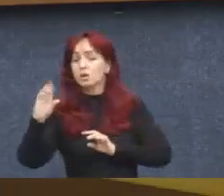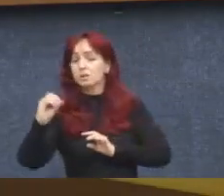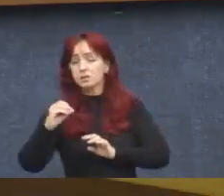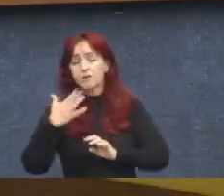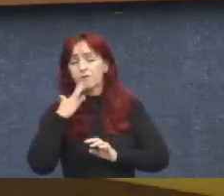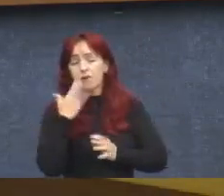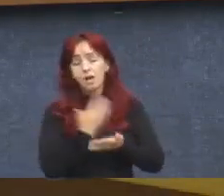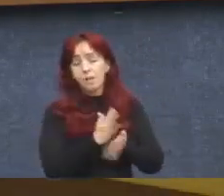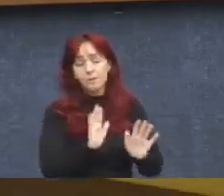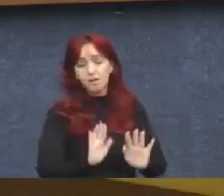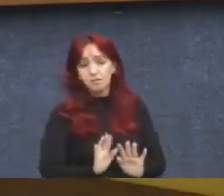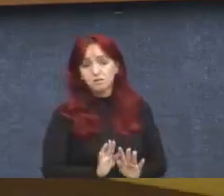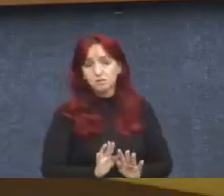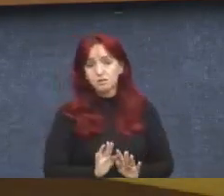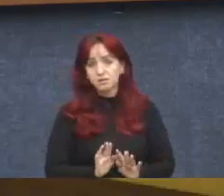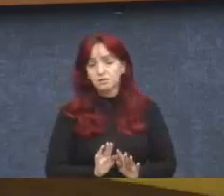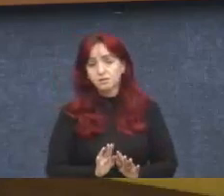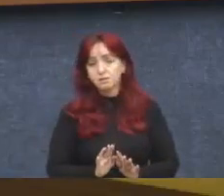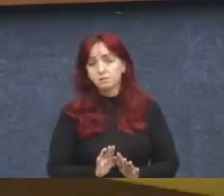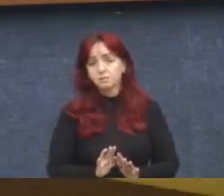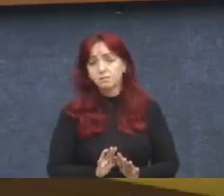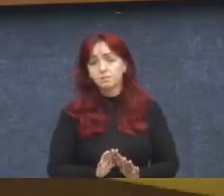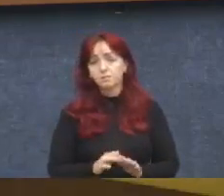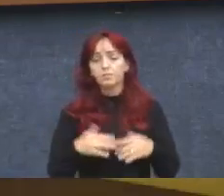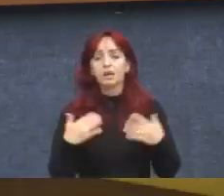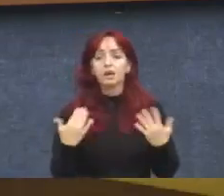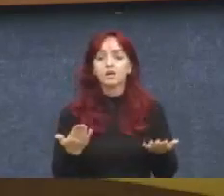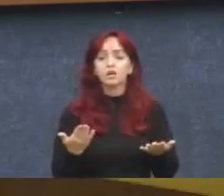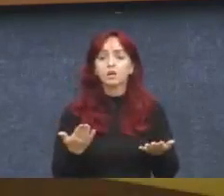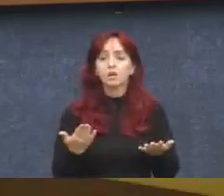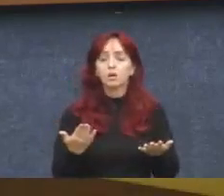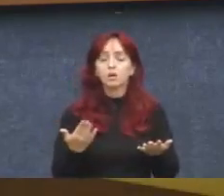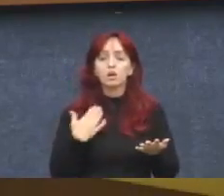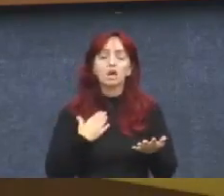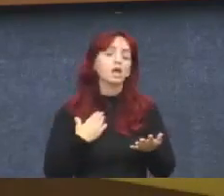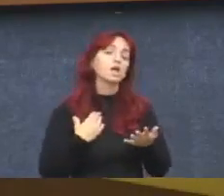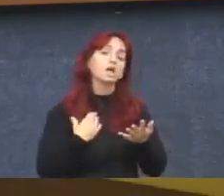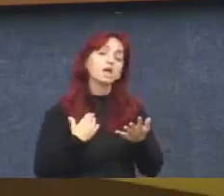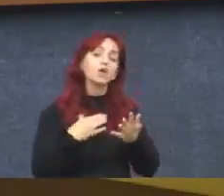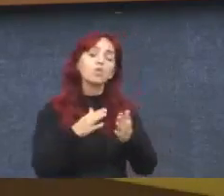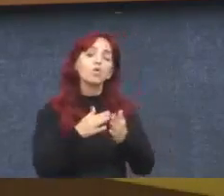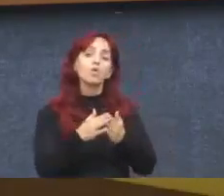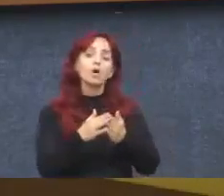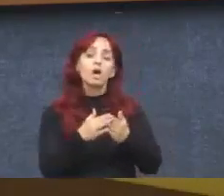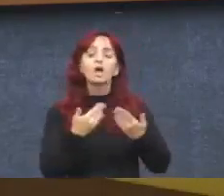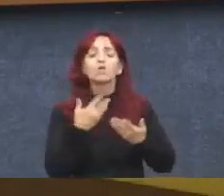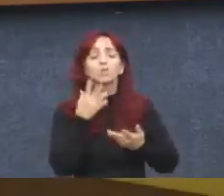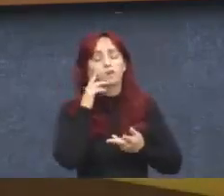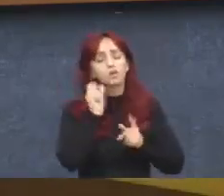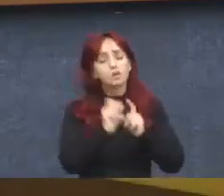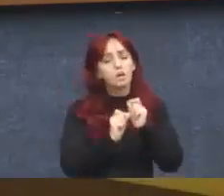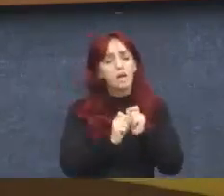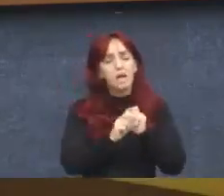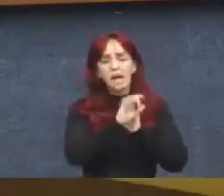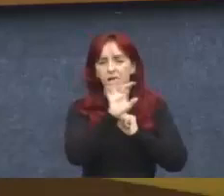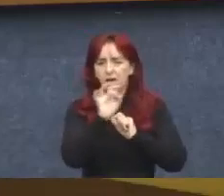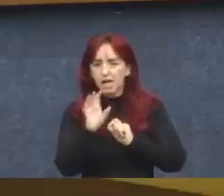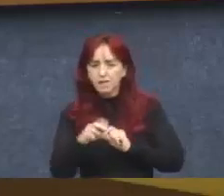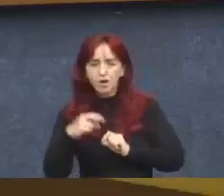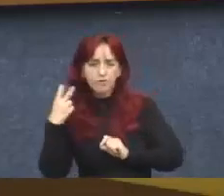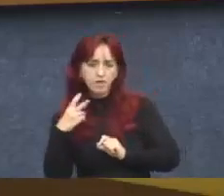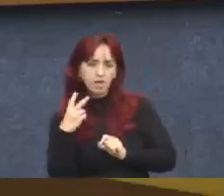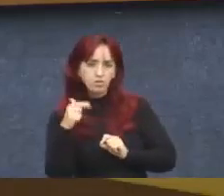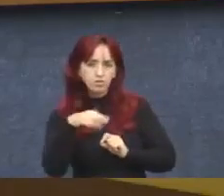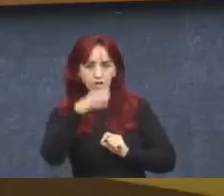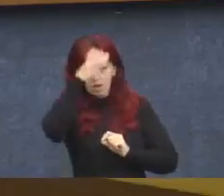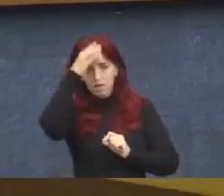acabar. Agora, eu recomendo a cada um e a cada um dos vereadores e vereadoras dessa